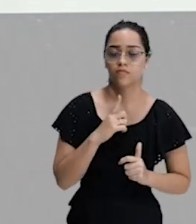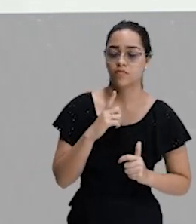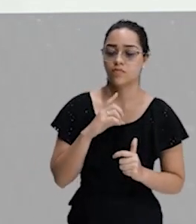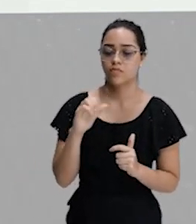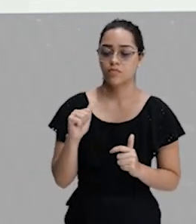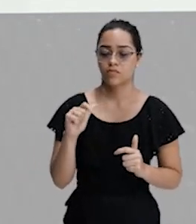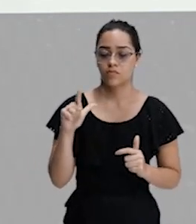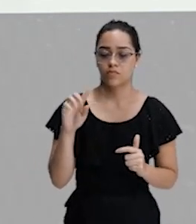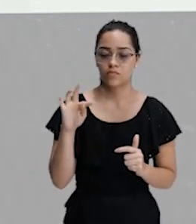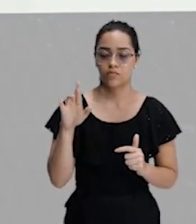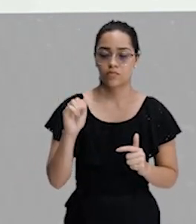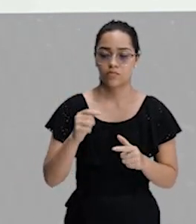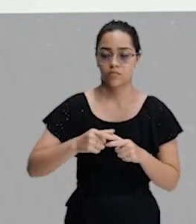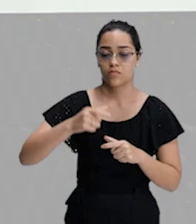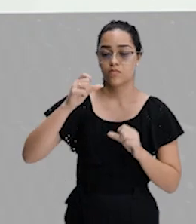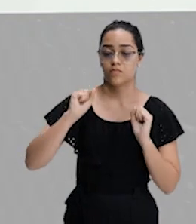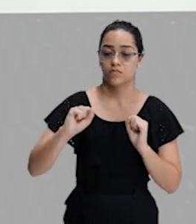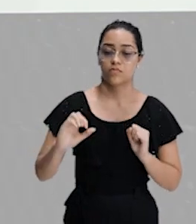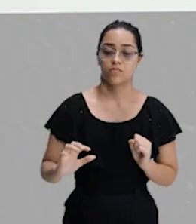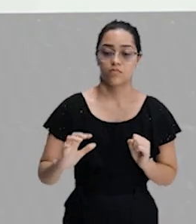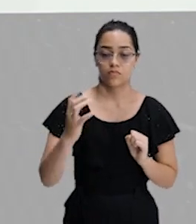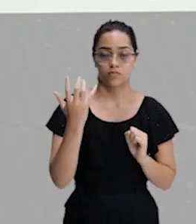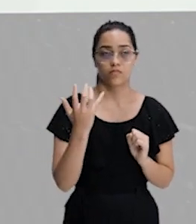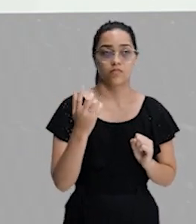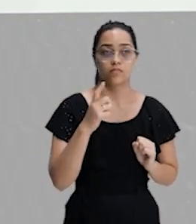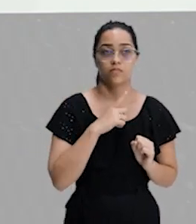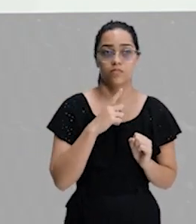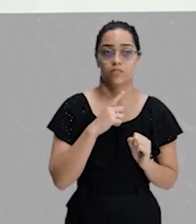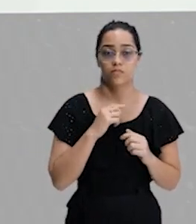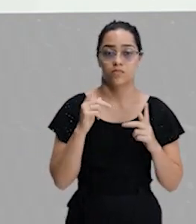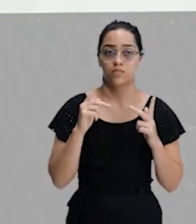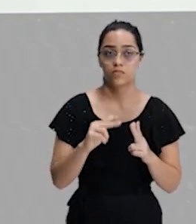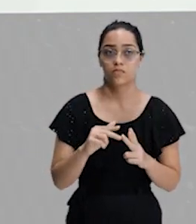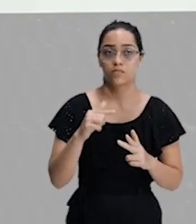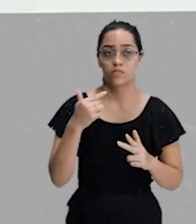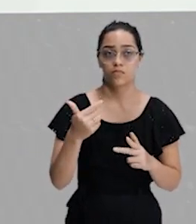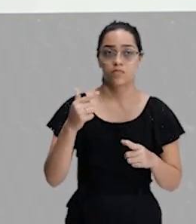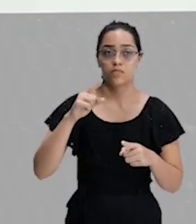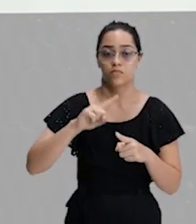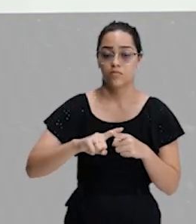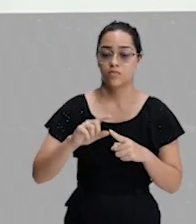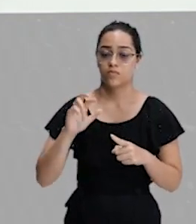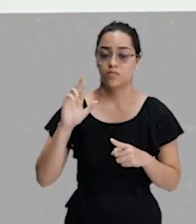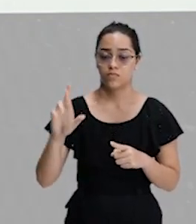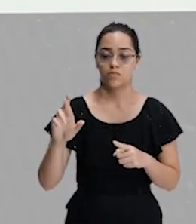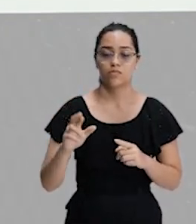altura, para que isso aconteça, a altura tem que ser igual a 2 vezes o raio.